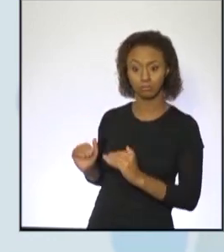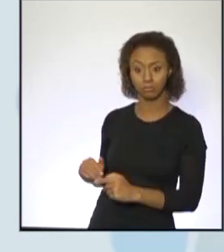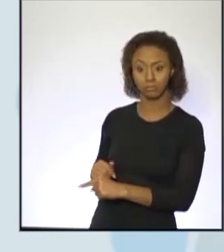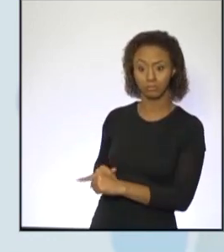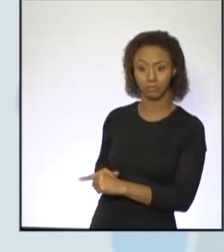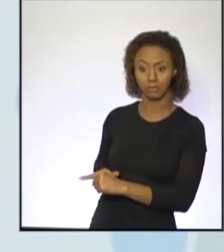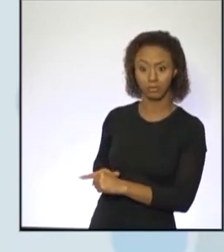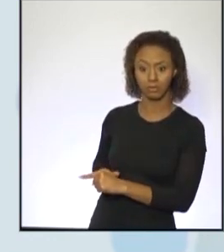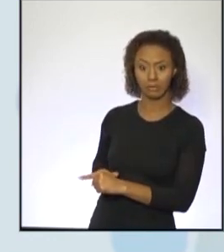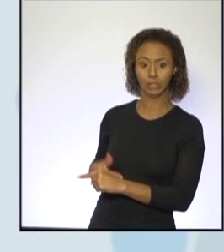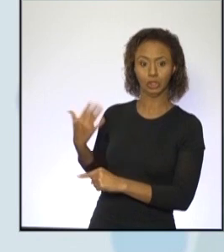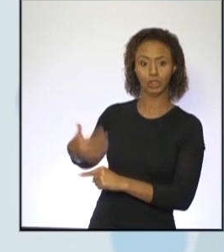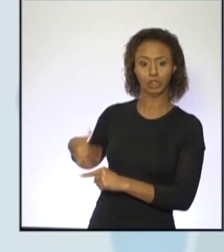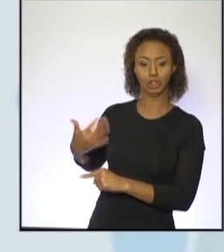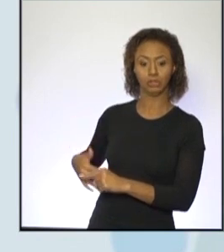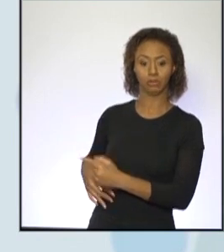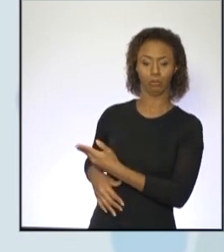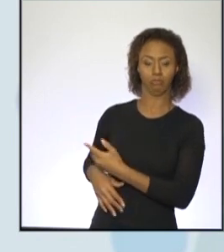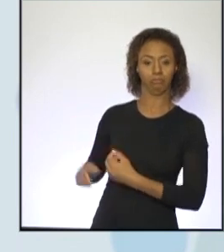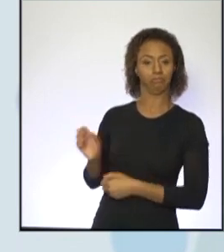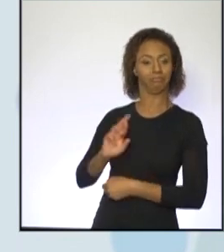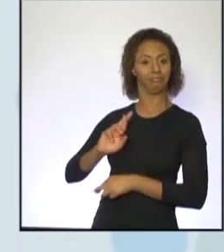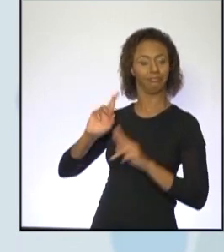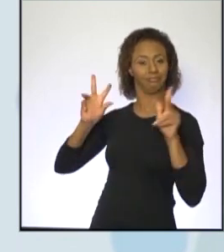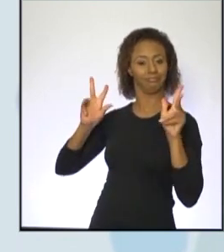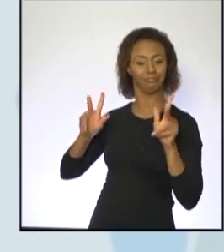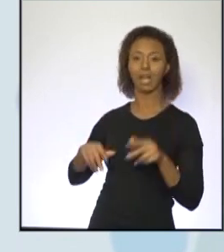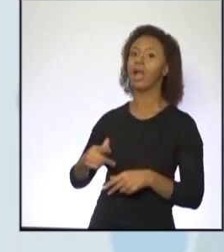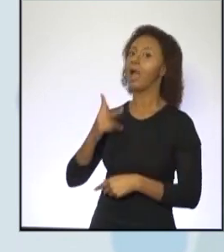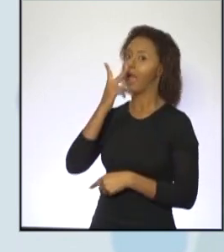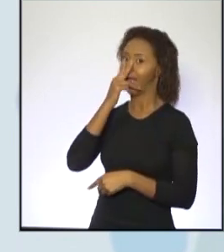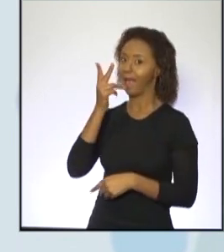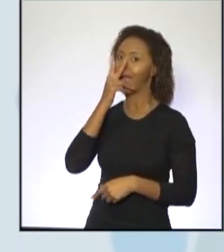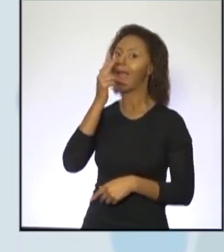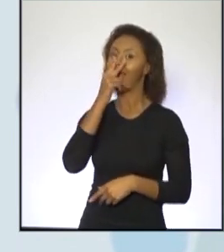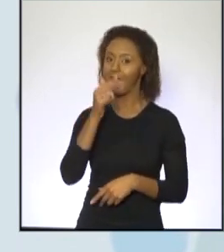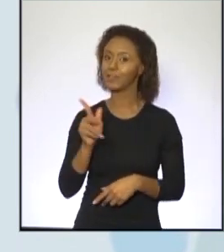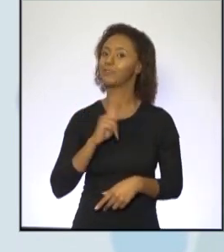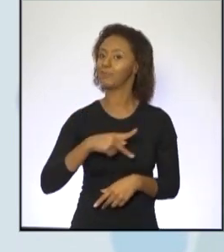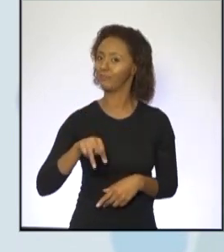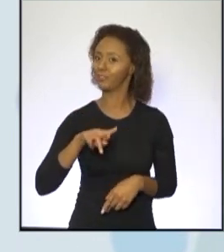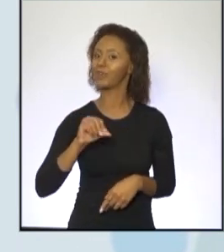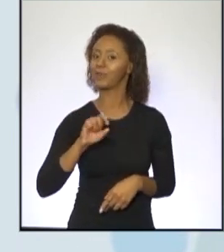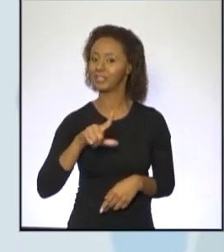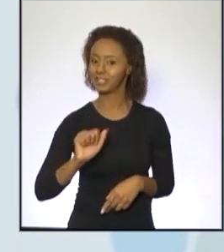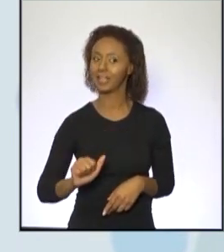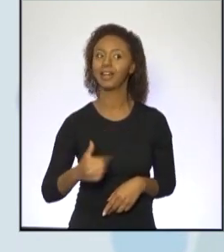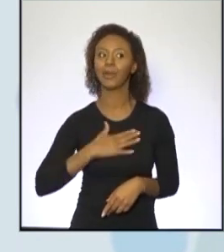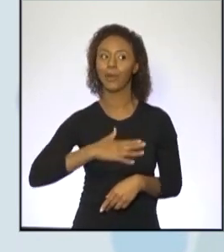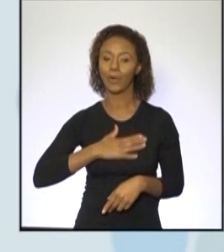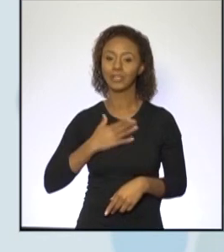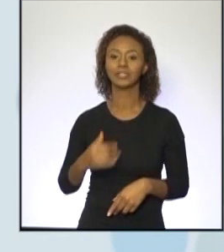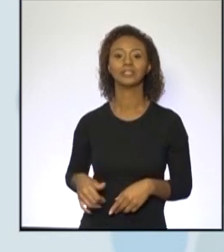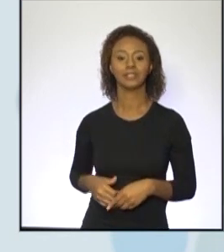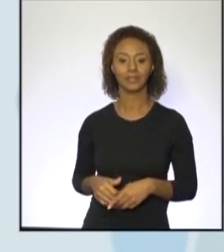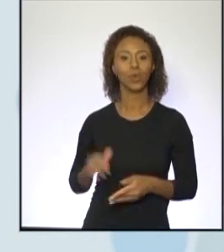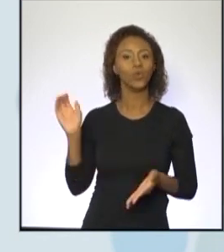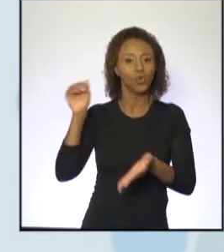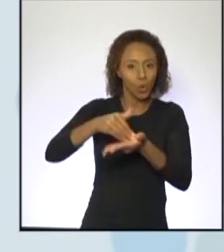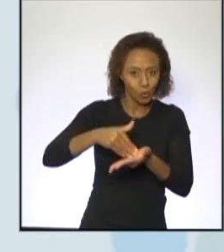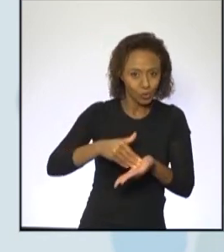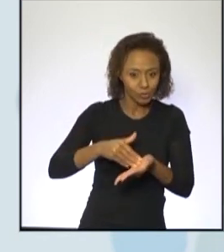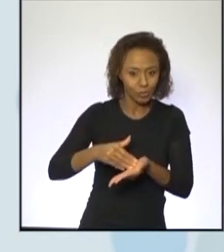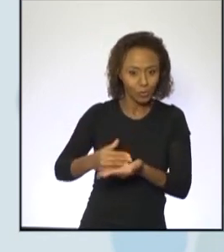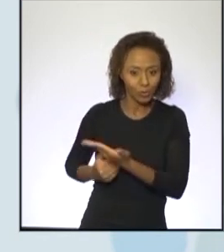vixe. Esse é cheio de E coisas. esse, olha esse, aí. Roseli, eu acho que você gostaria desse daqui, hein, Roseli? Desse último que eu coloquei